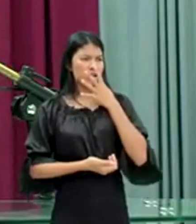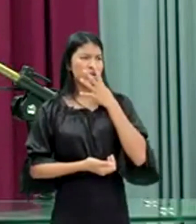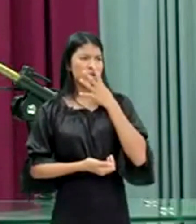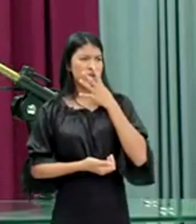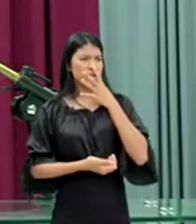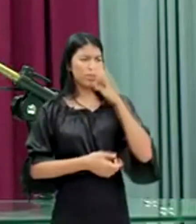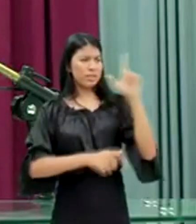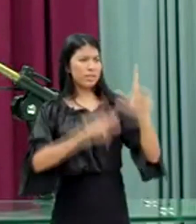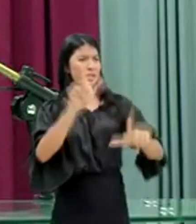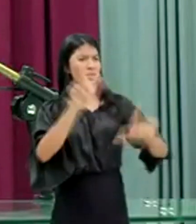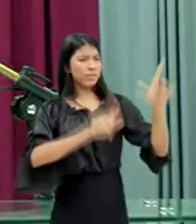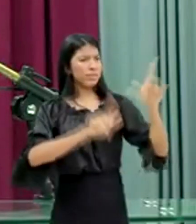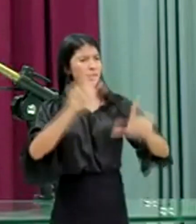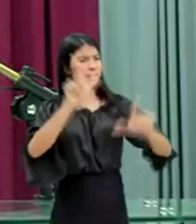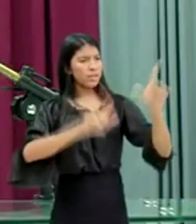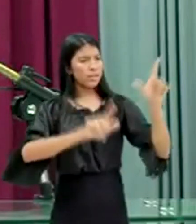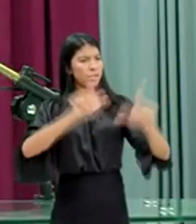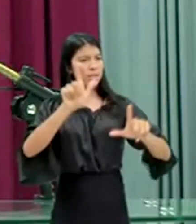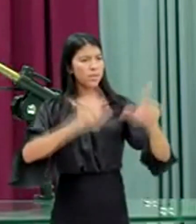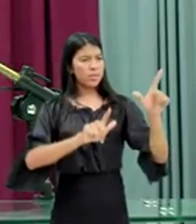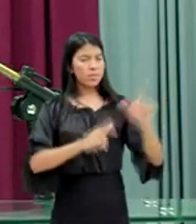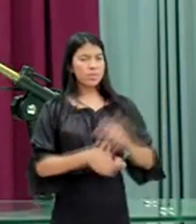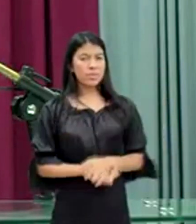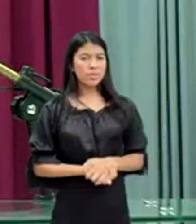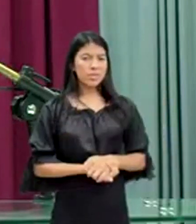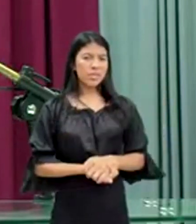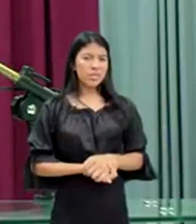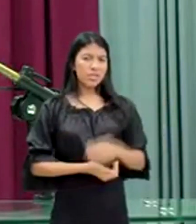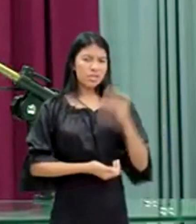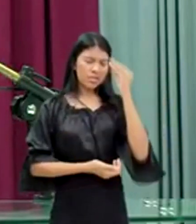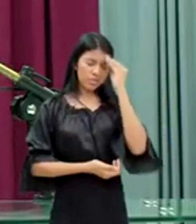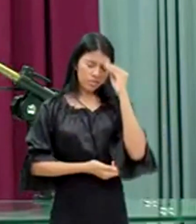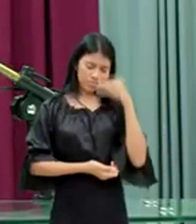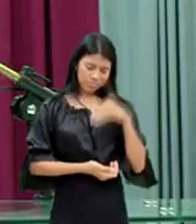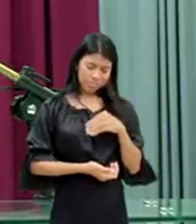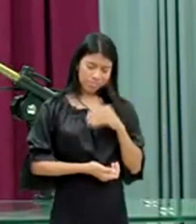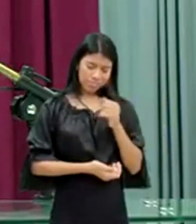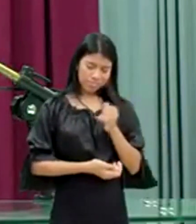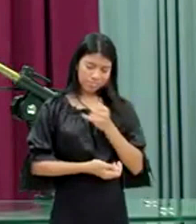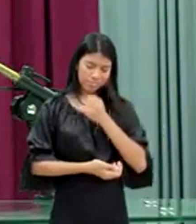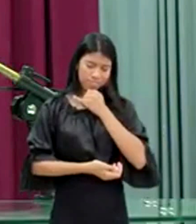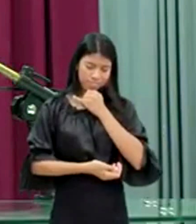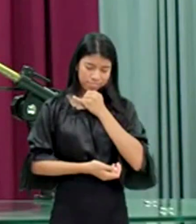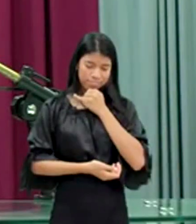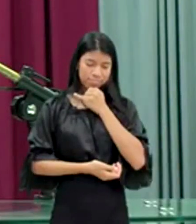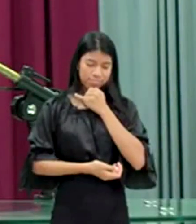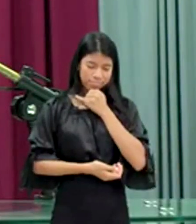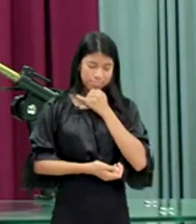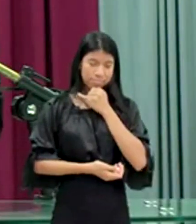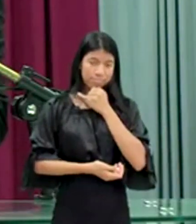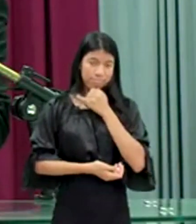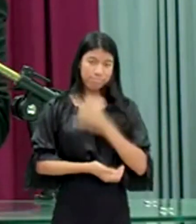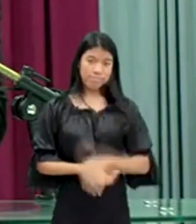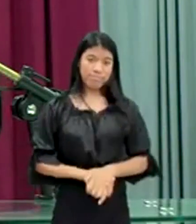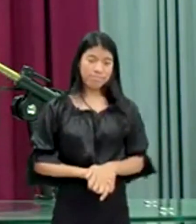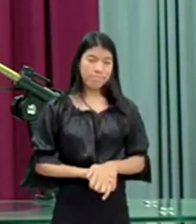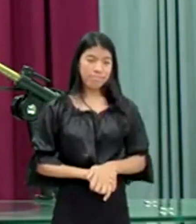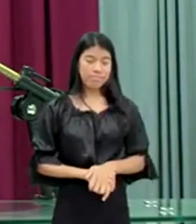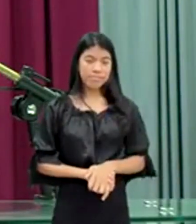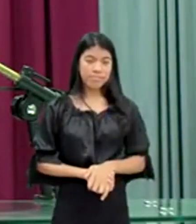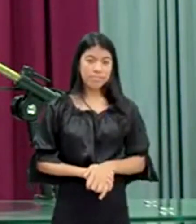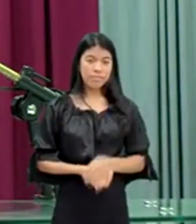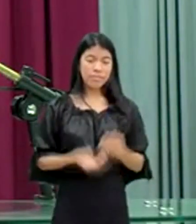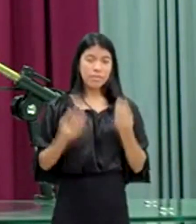e a gente termina tão desanimado, tão mal, meu Deus, como é isso?